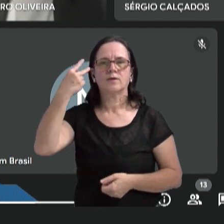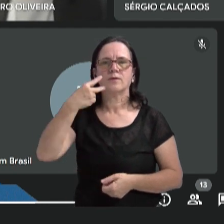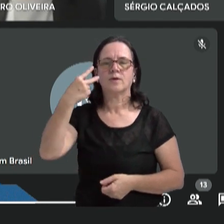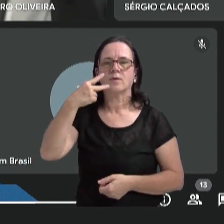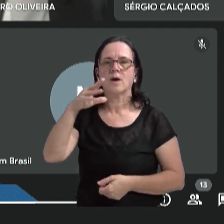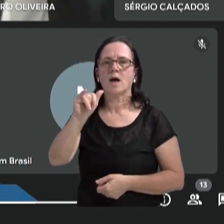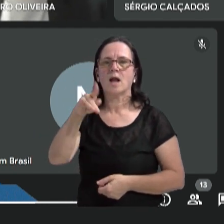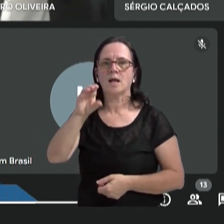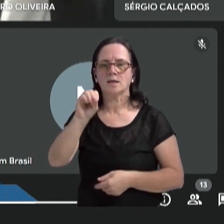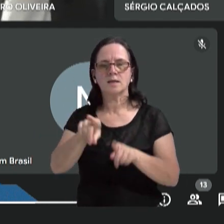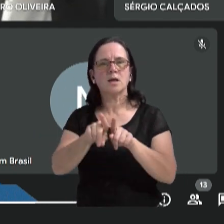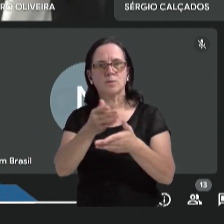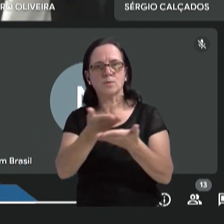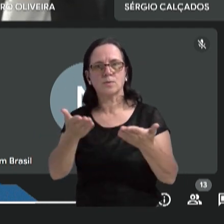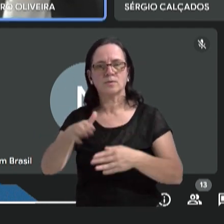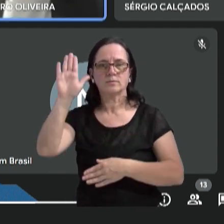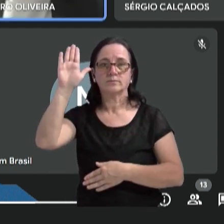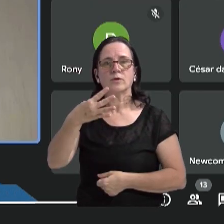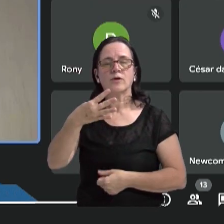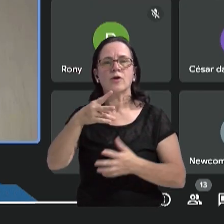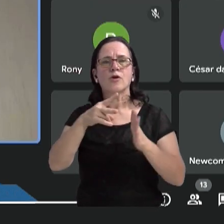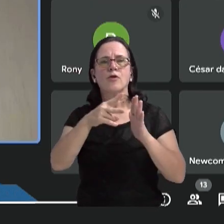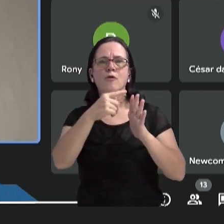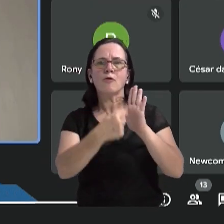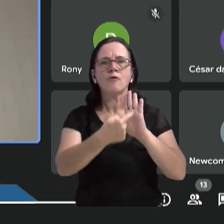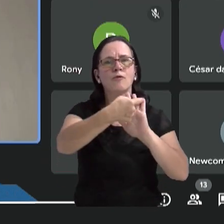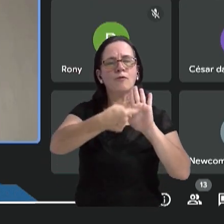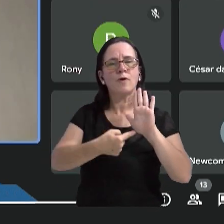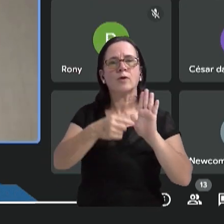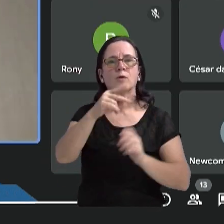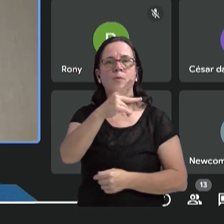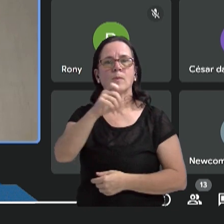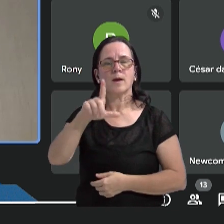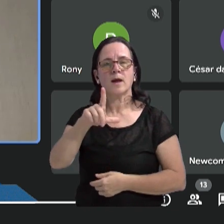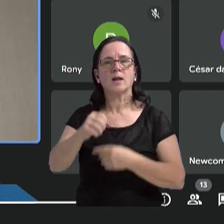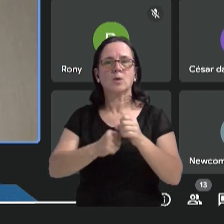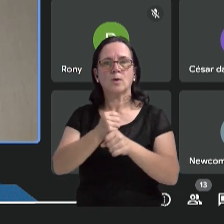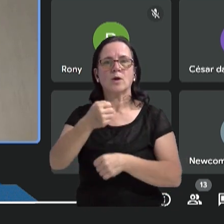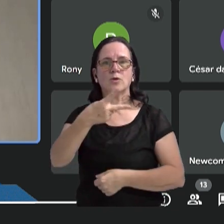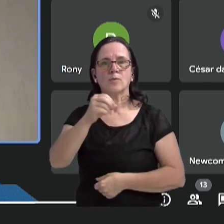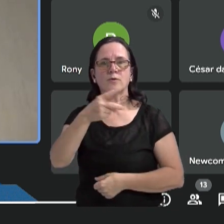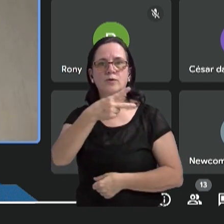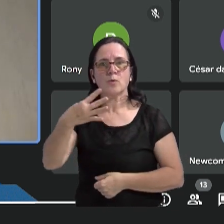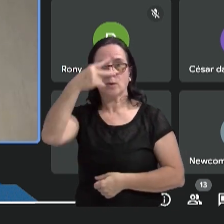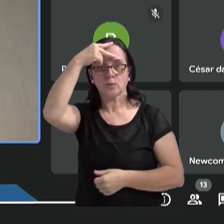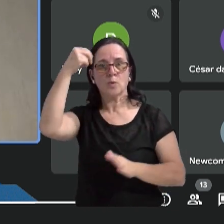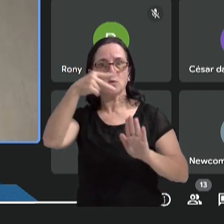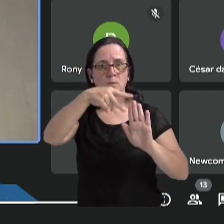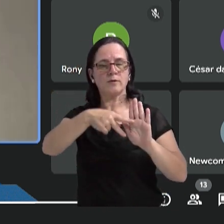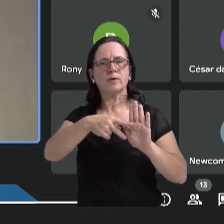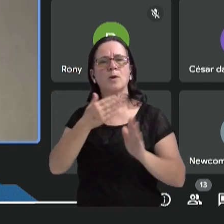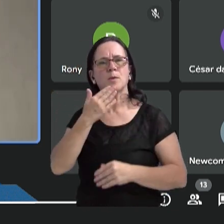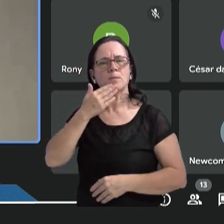como deficiência e da outras providências o presidente da casa de leis o vereador Cléber do Cavaco colocou em